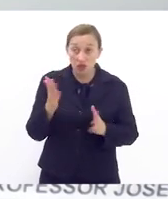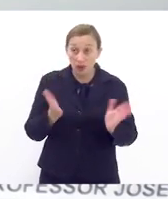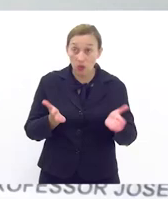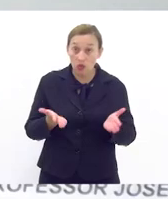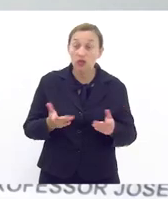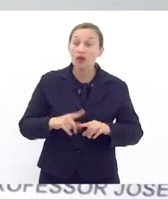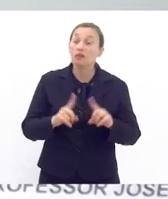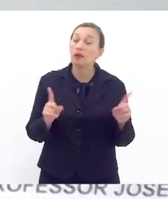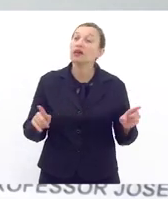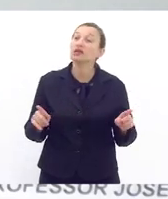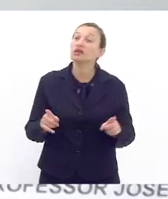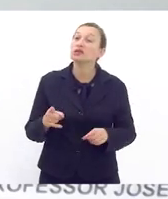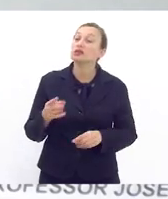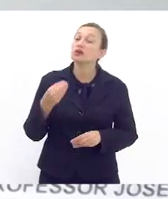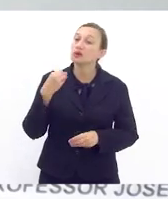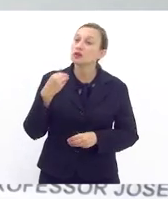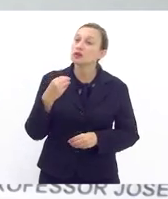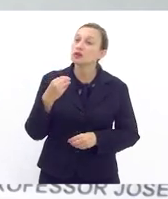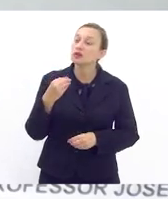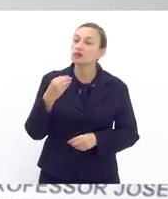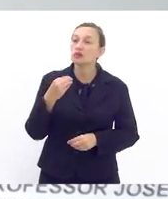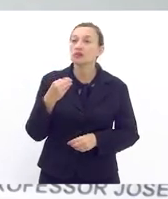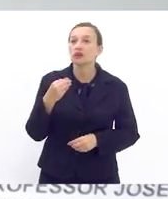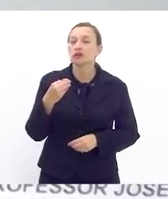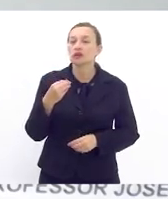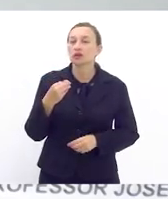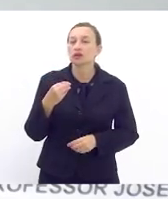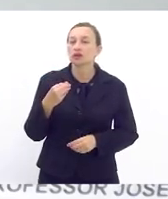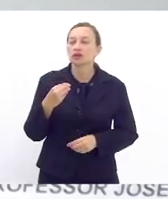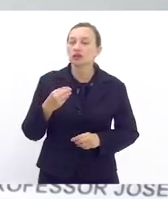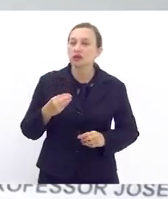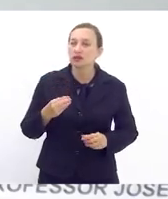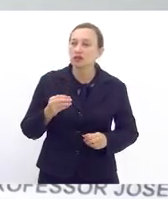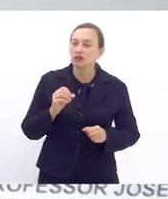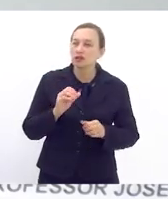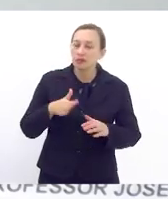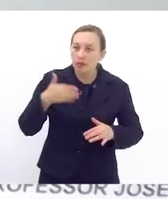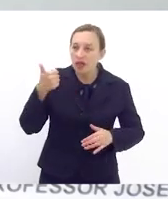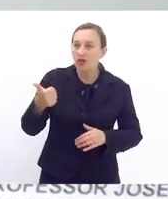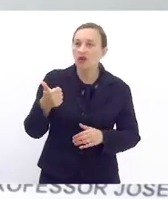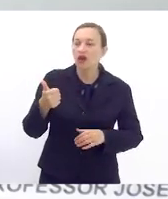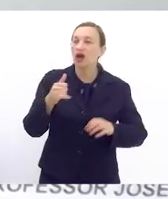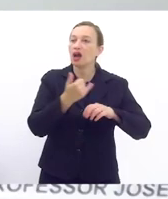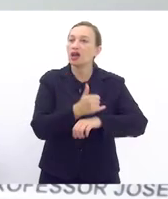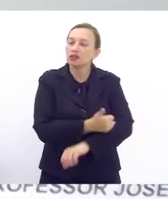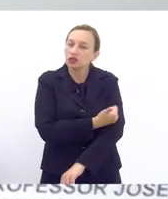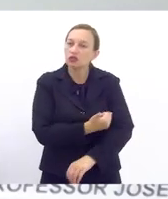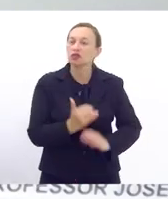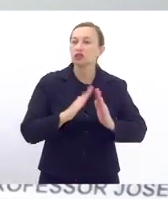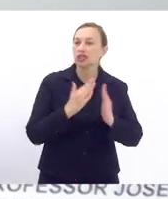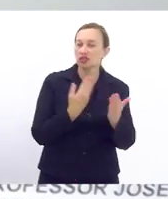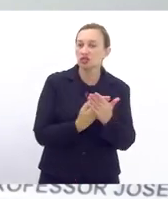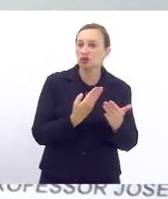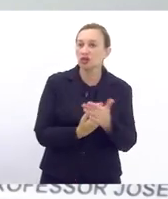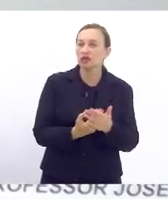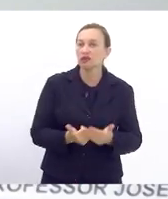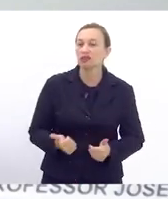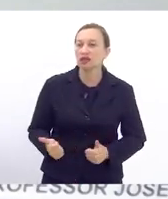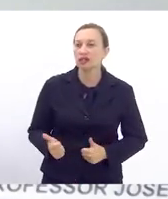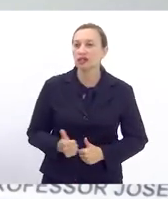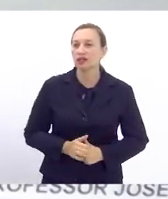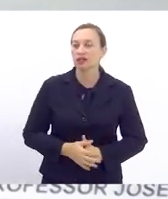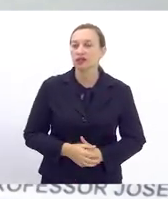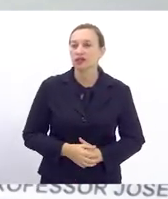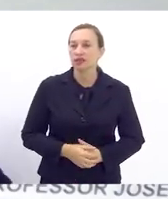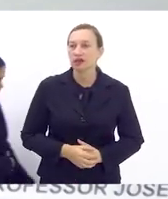mas temos que tentar de alguma forma melhorar tanto a infraestrutura das escolas e também a